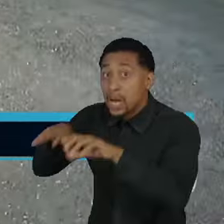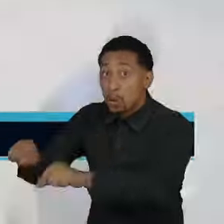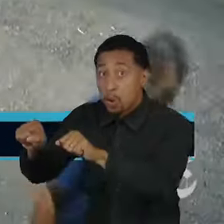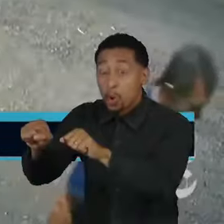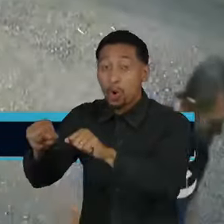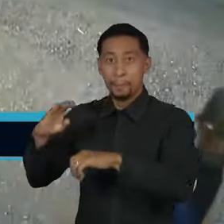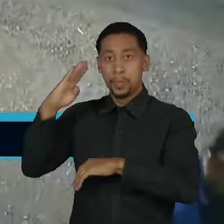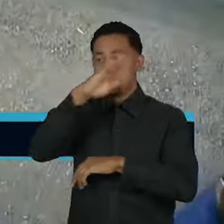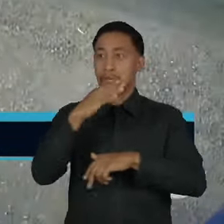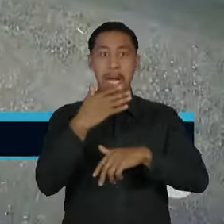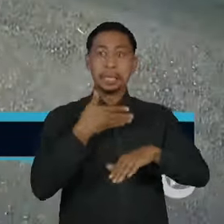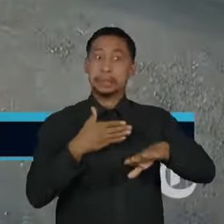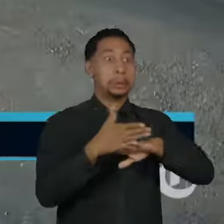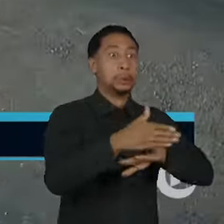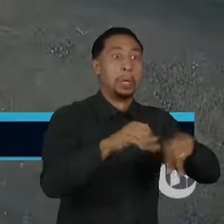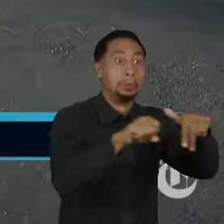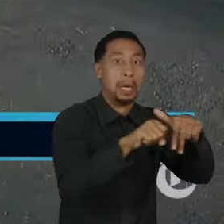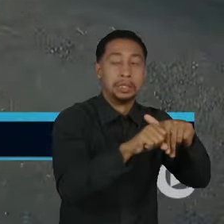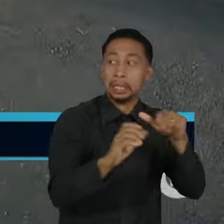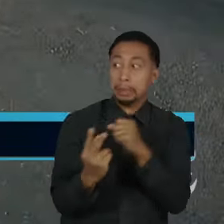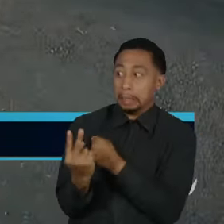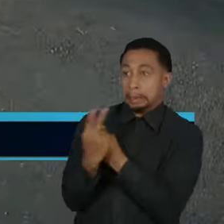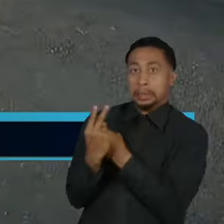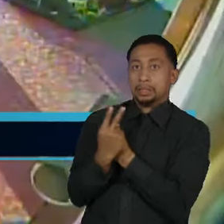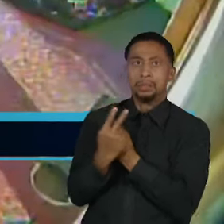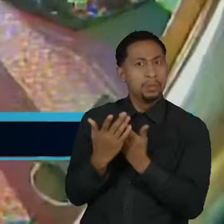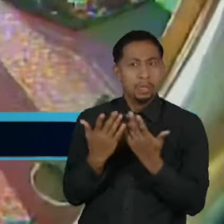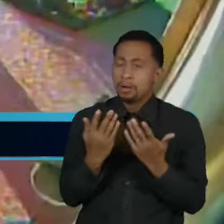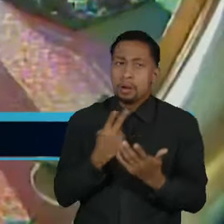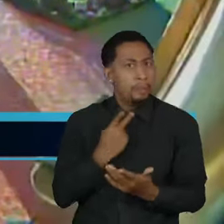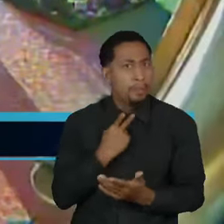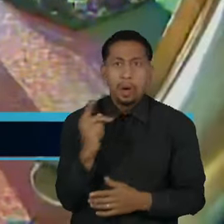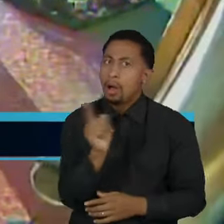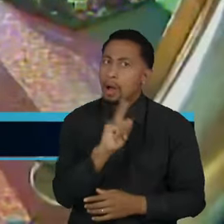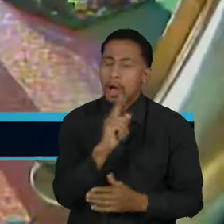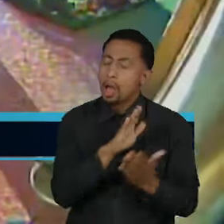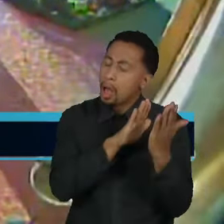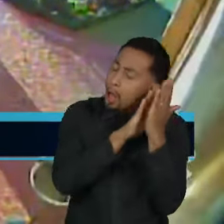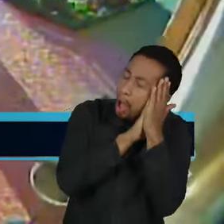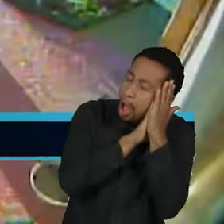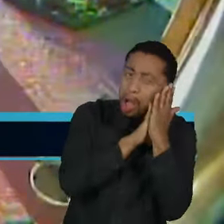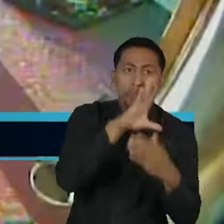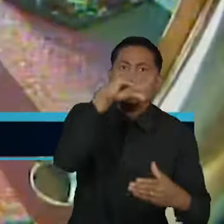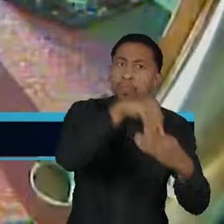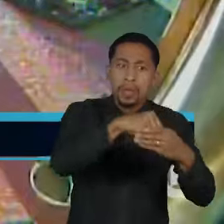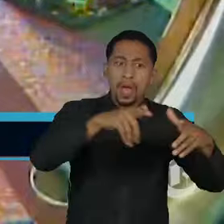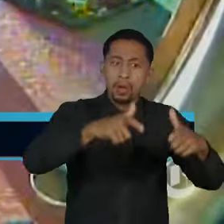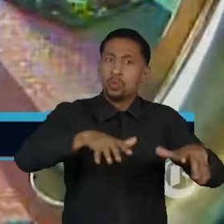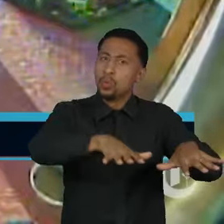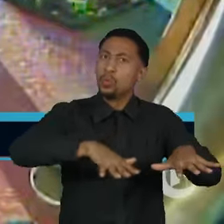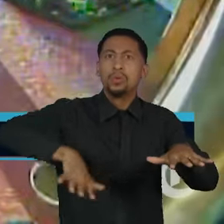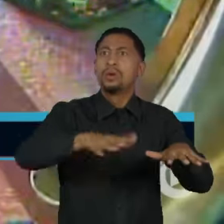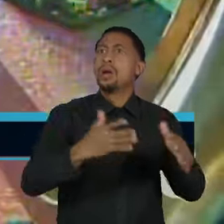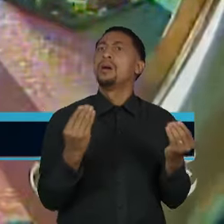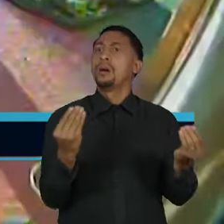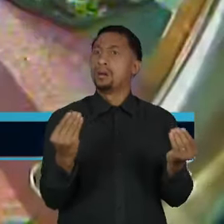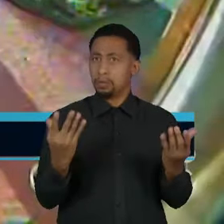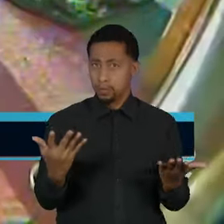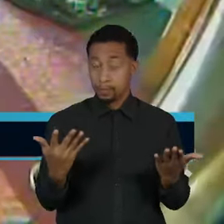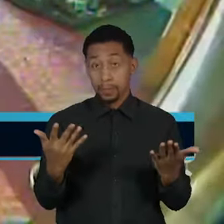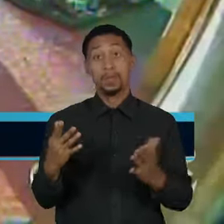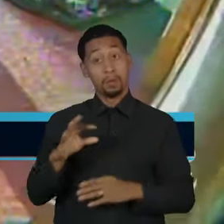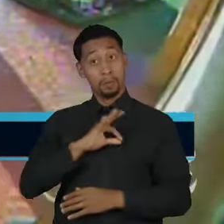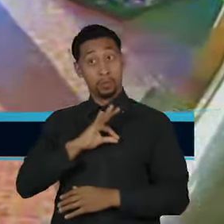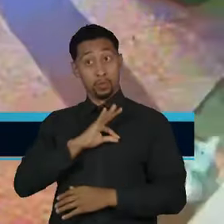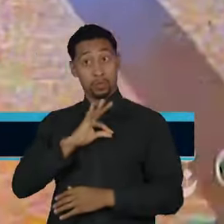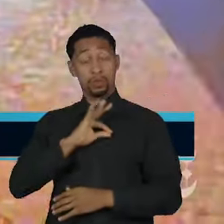consideradas invioláveis sob jurisdição de outros países. Isso significa que, mesmo com uma eventual ordem de prisão, Bolsonaro não